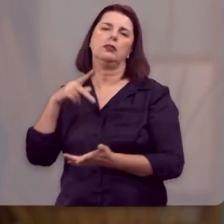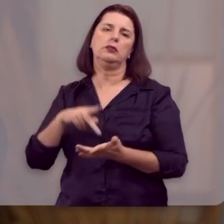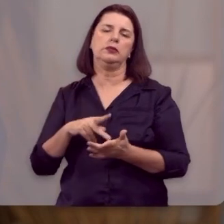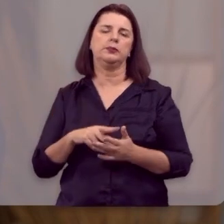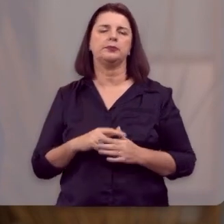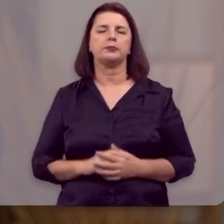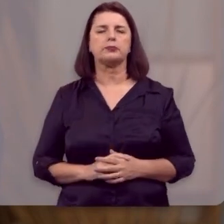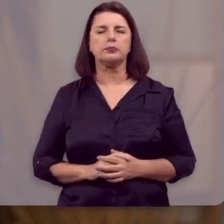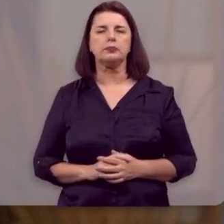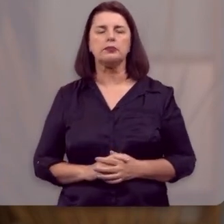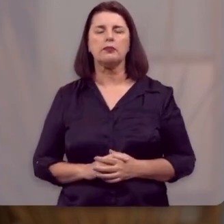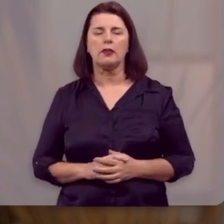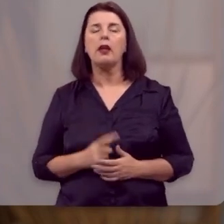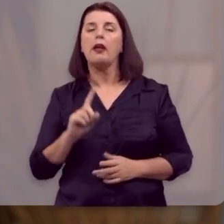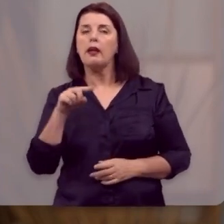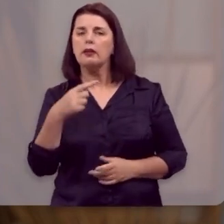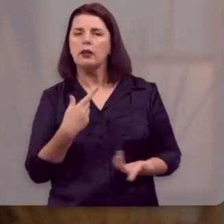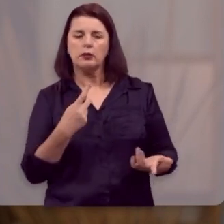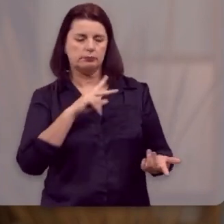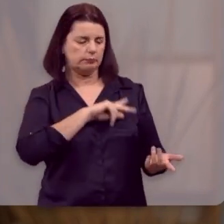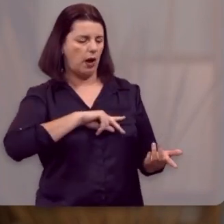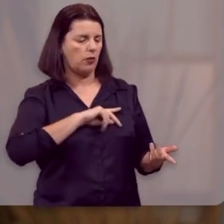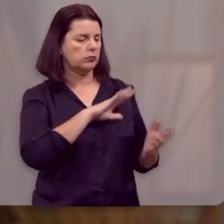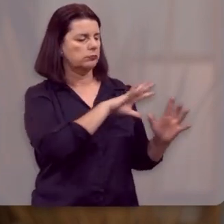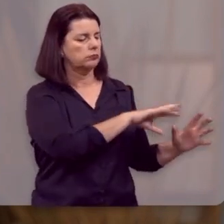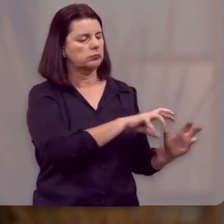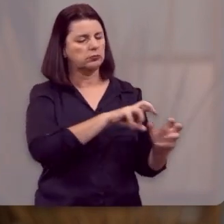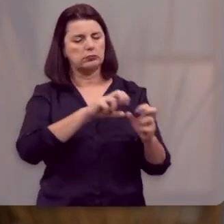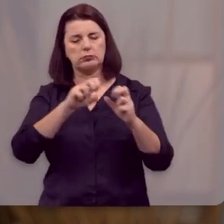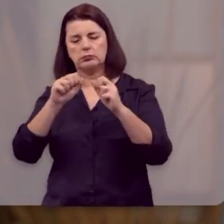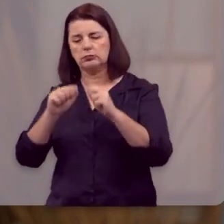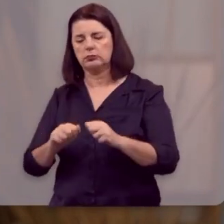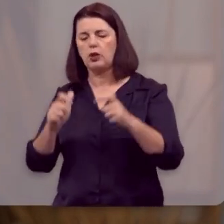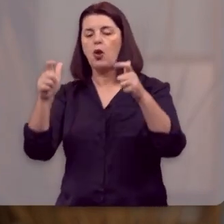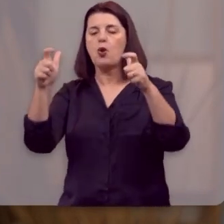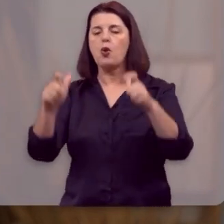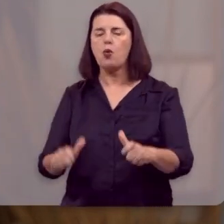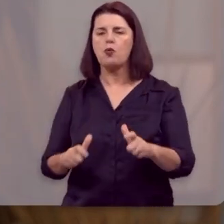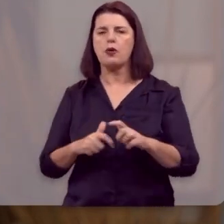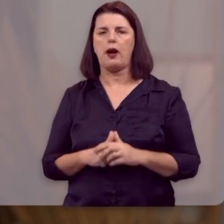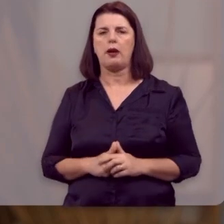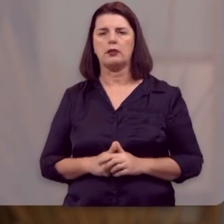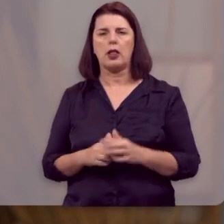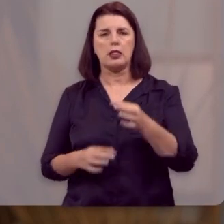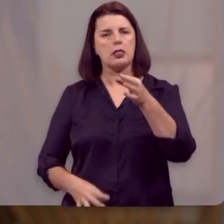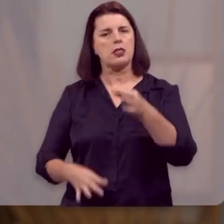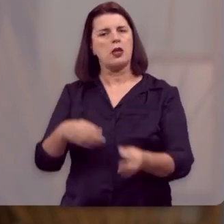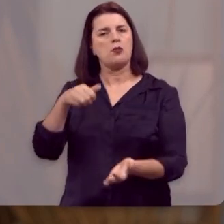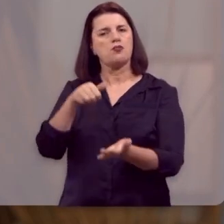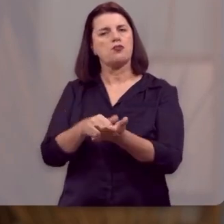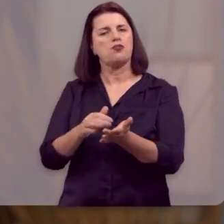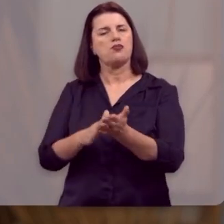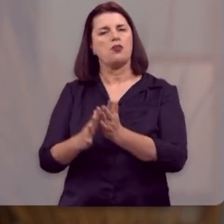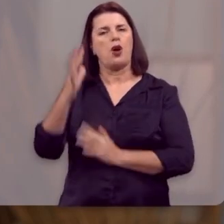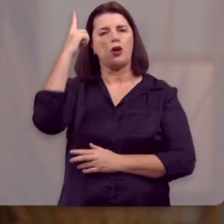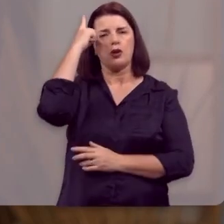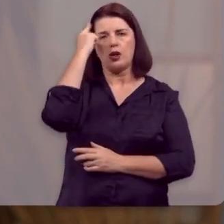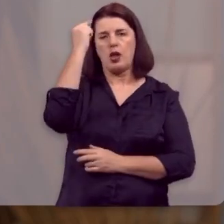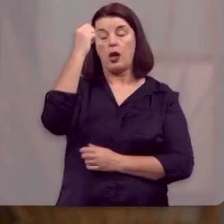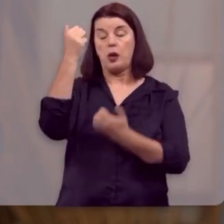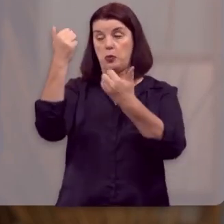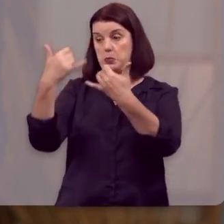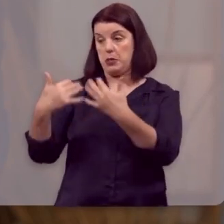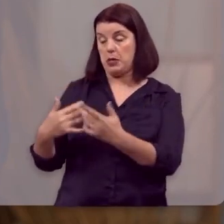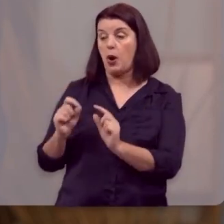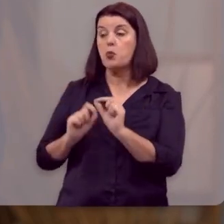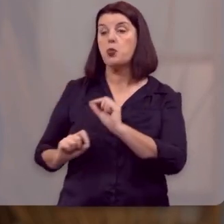Então, diz a Bíblia que pegaram Paulo, levaram-no para o Areópago, o tribunal dos gregos, para Paulo